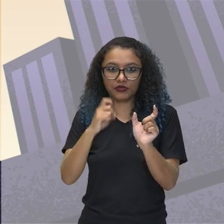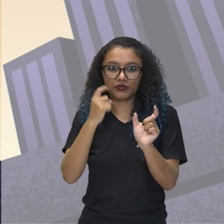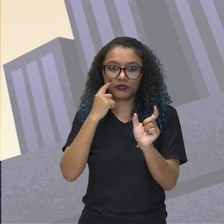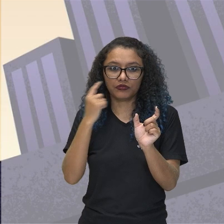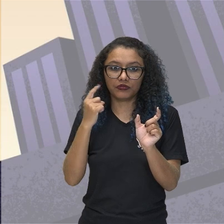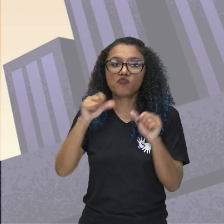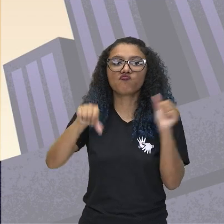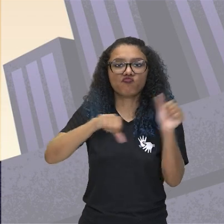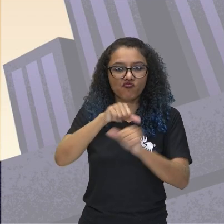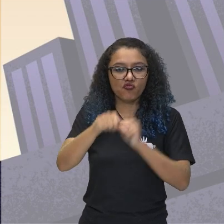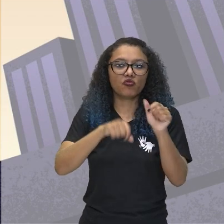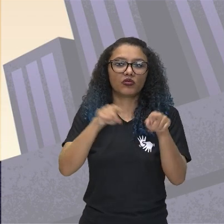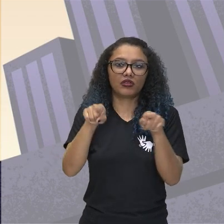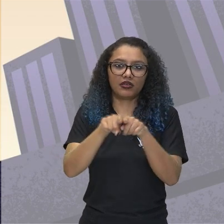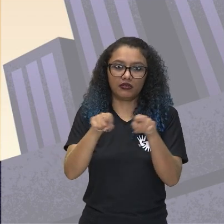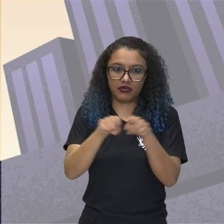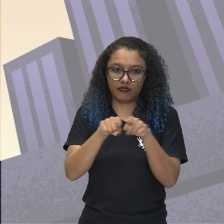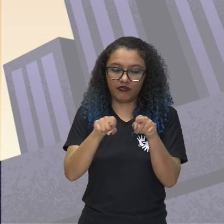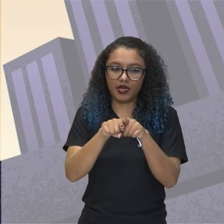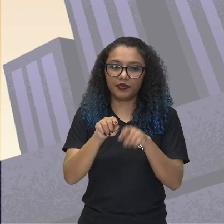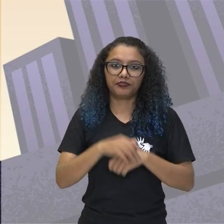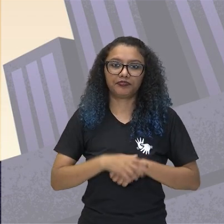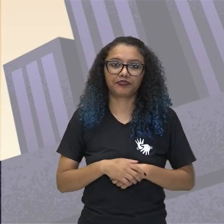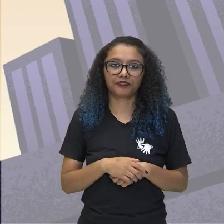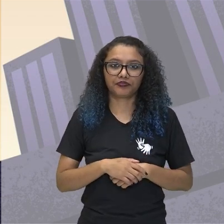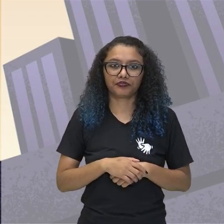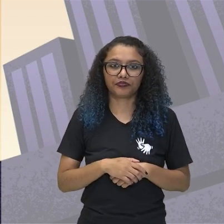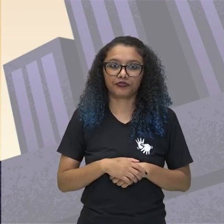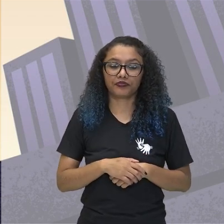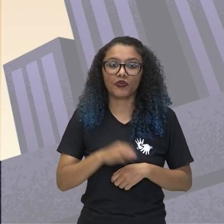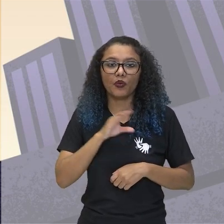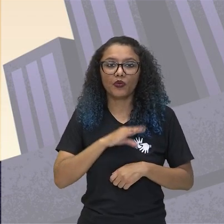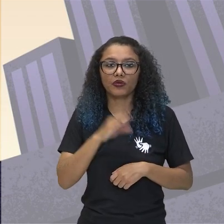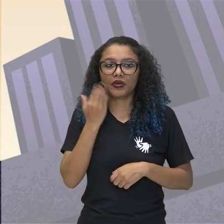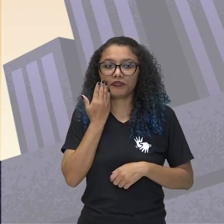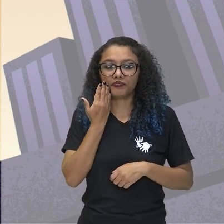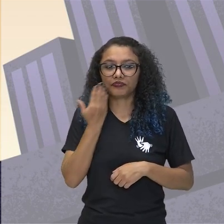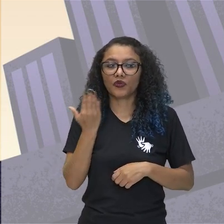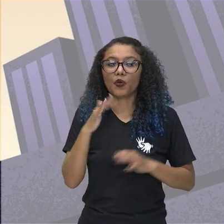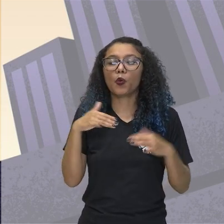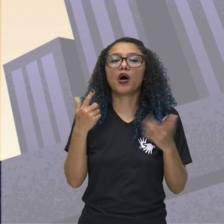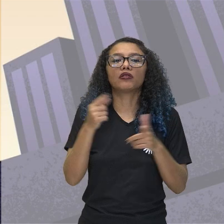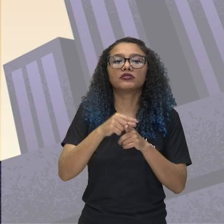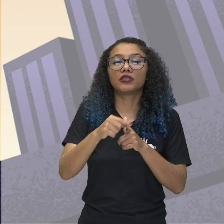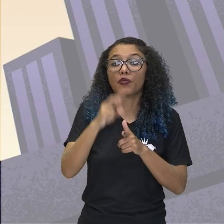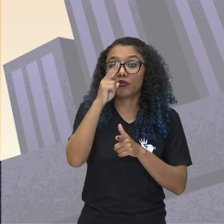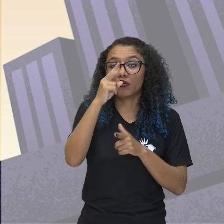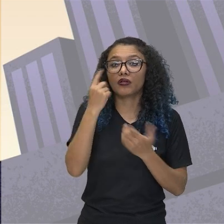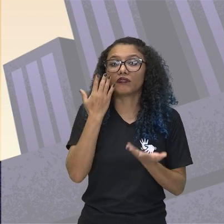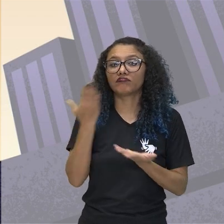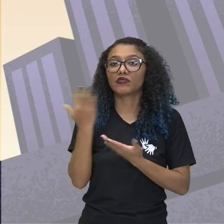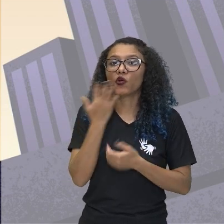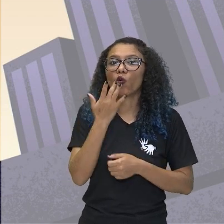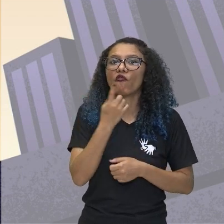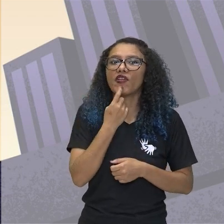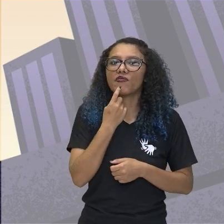límite. E límite. No português eu tenho alguém. No espanhol eu